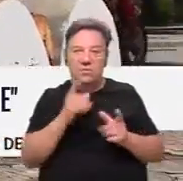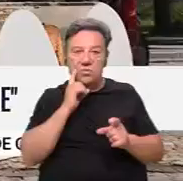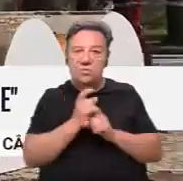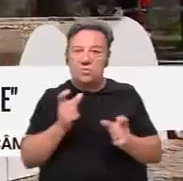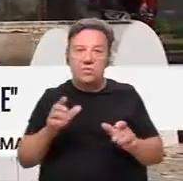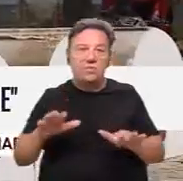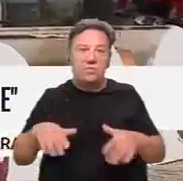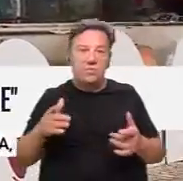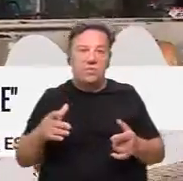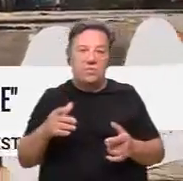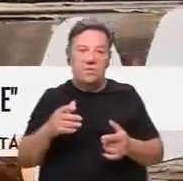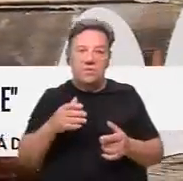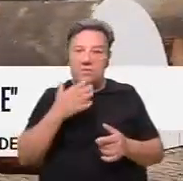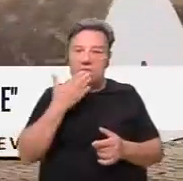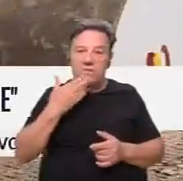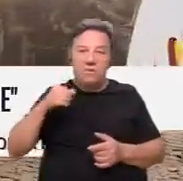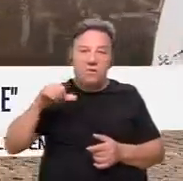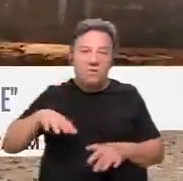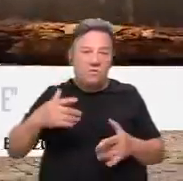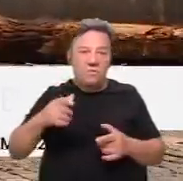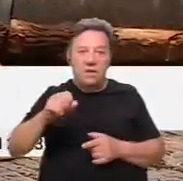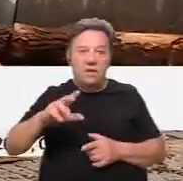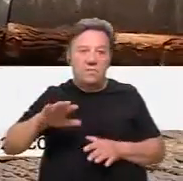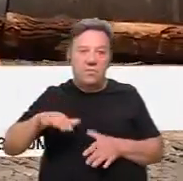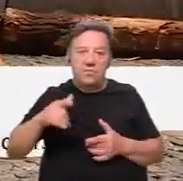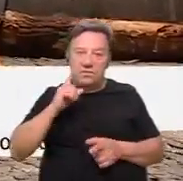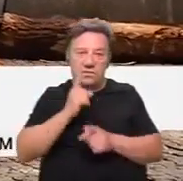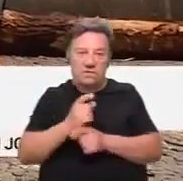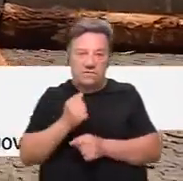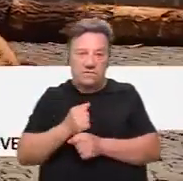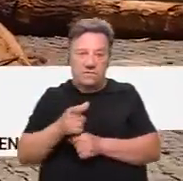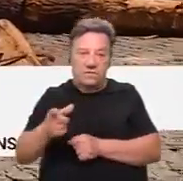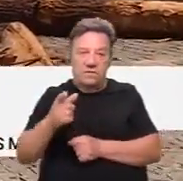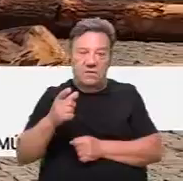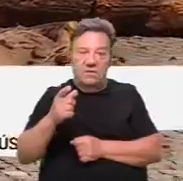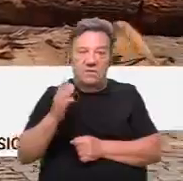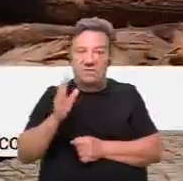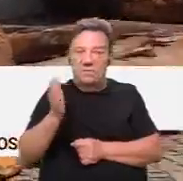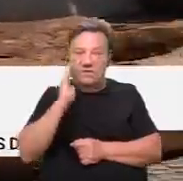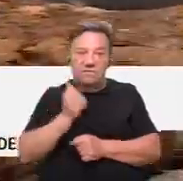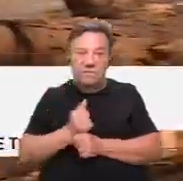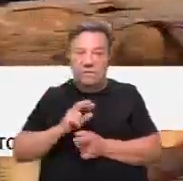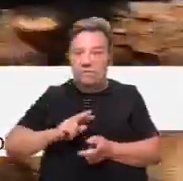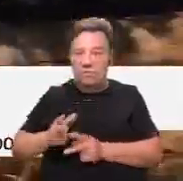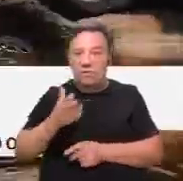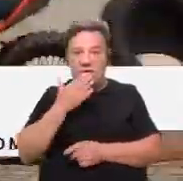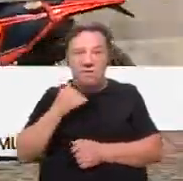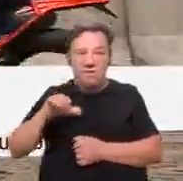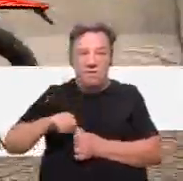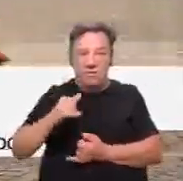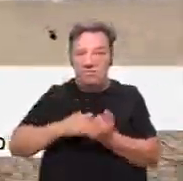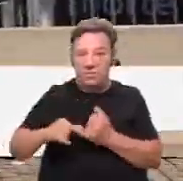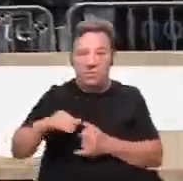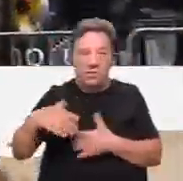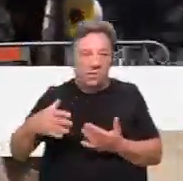controlados qualquer derrame de óleo, por exemplo, uma equipa qualquer que esteja a fazer, que tenha que fazer uma mudança de óleo ou por algum